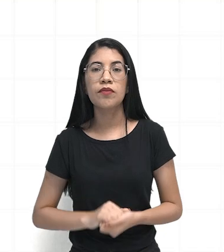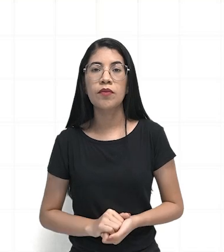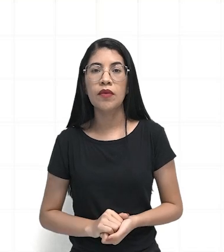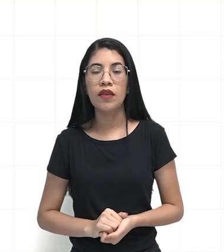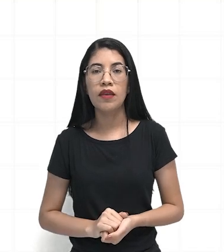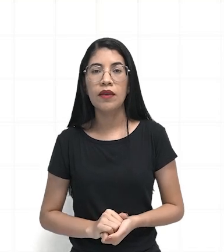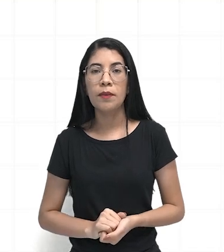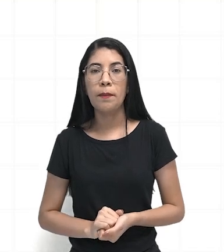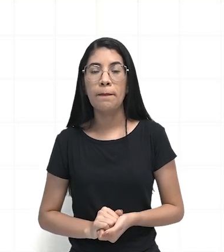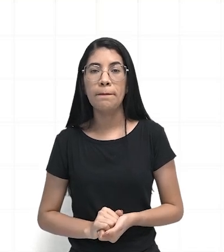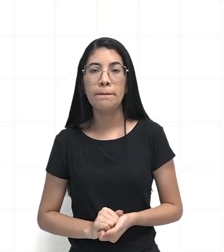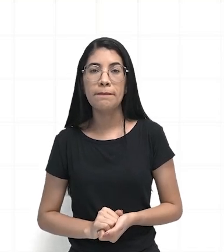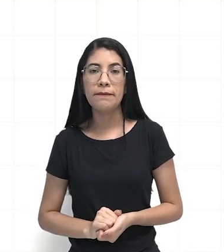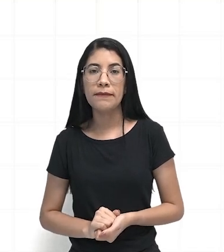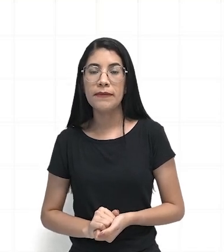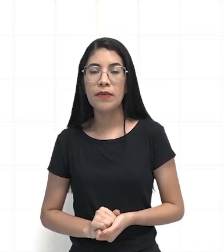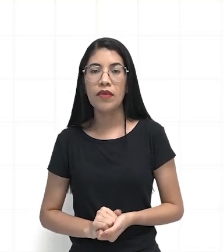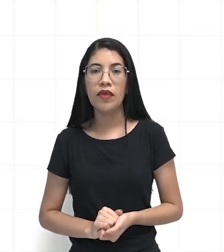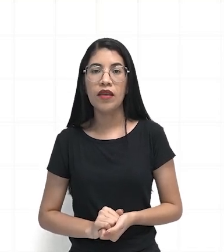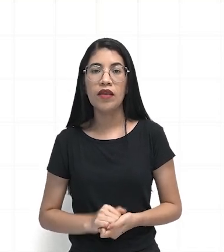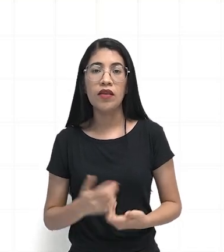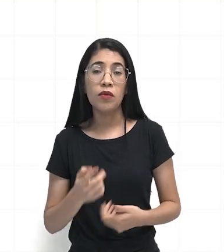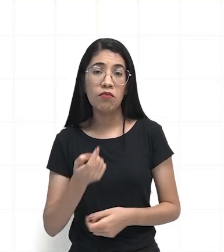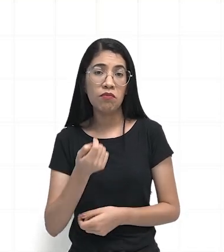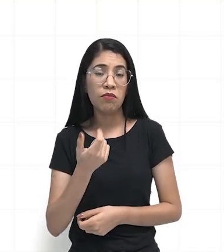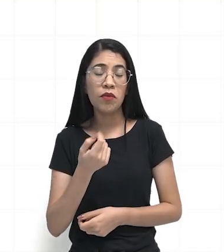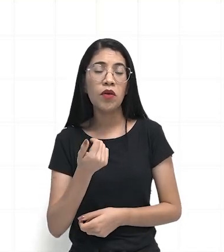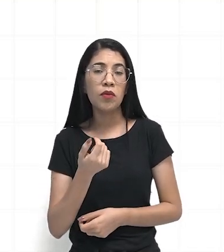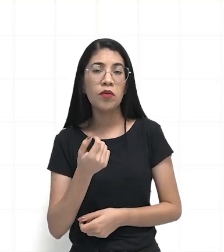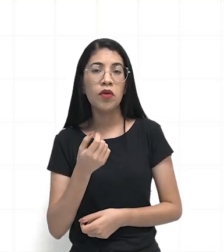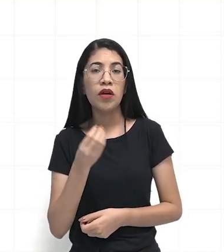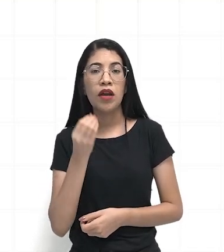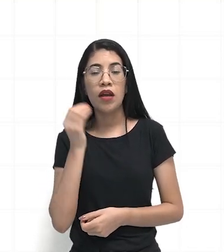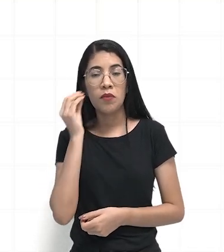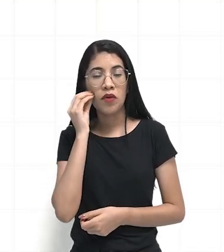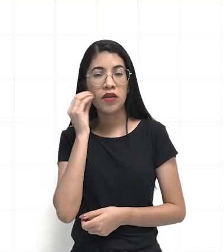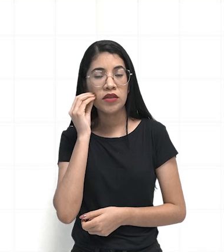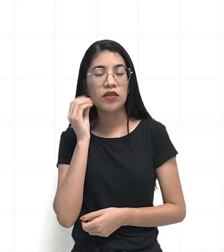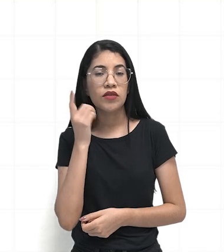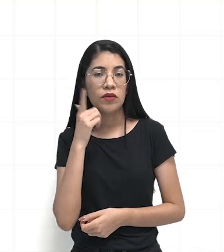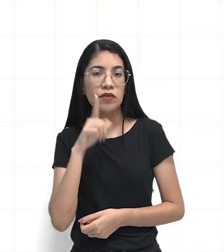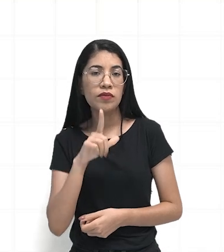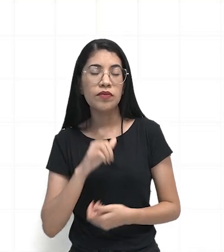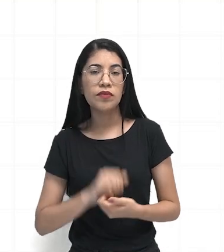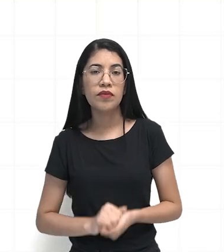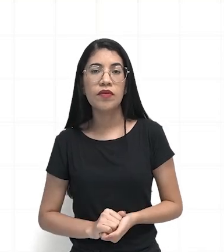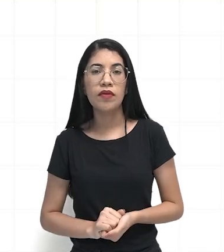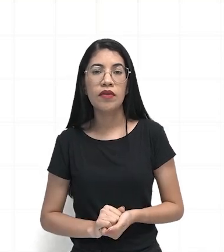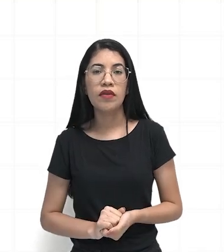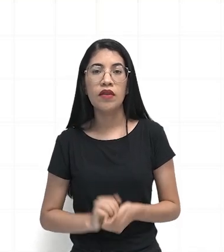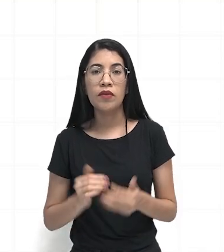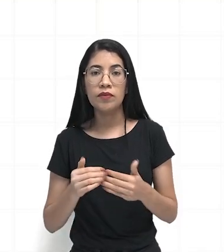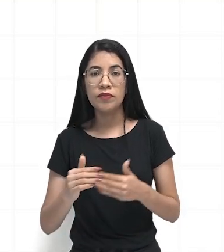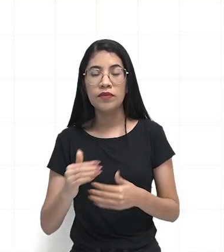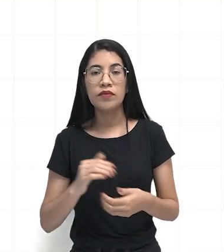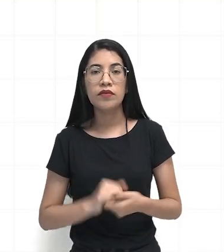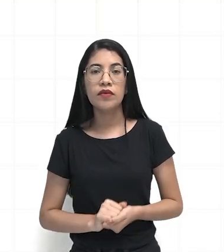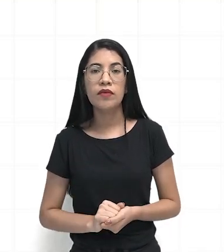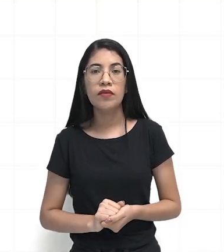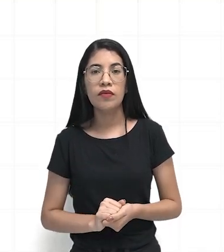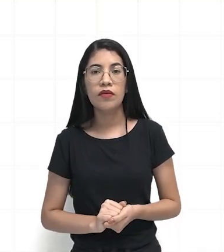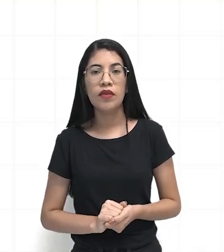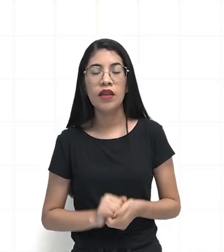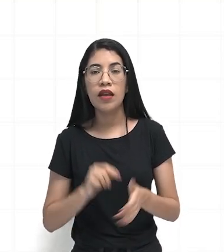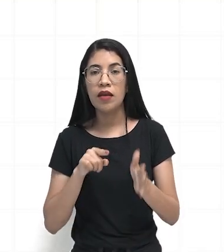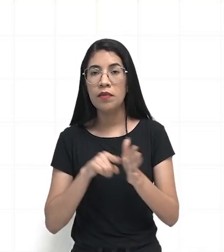inteiro, ok? Pouca chance, não é? Mas é uma chance. Continuando, vamos lá às nossas